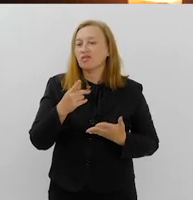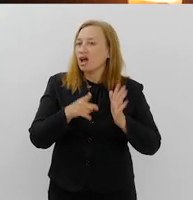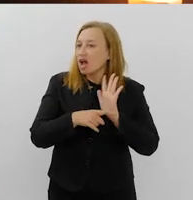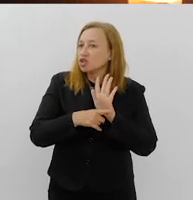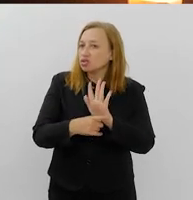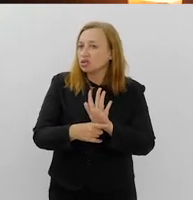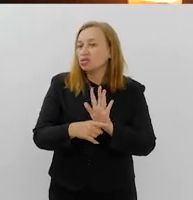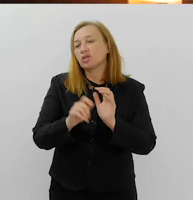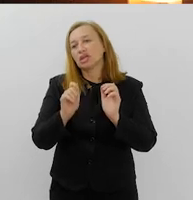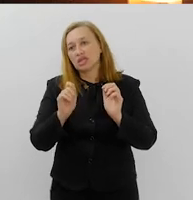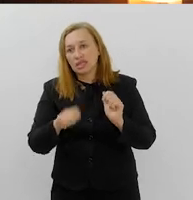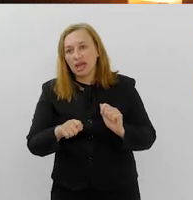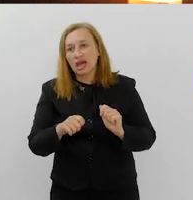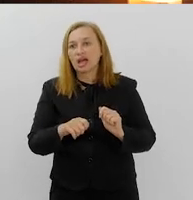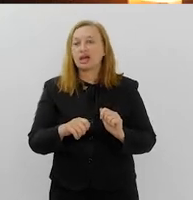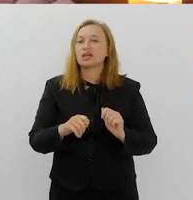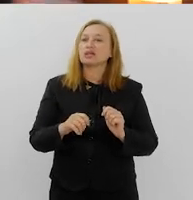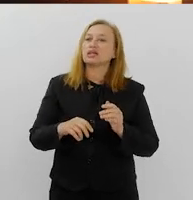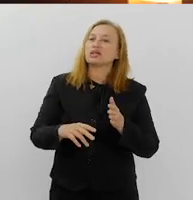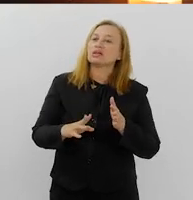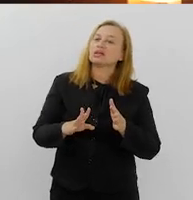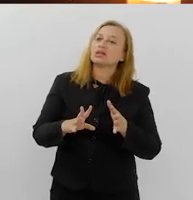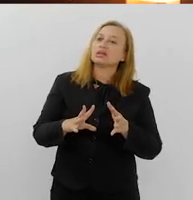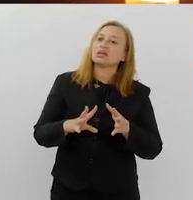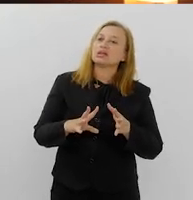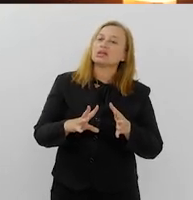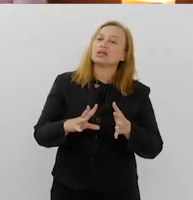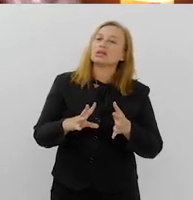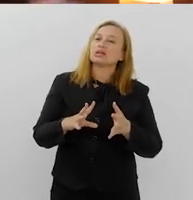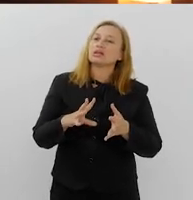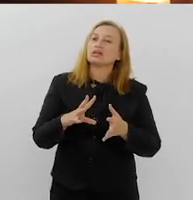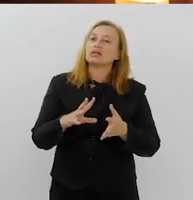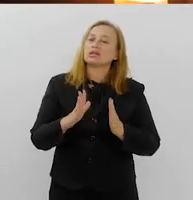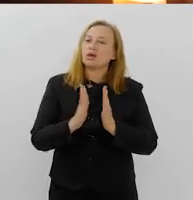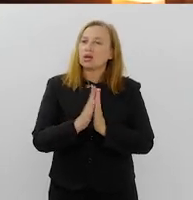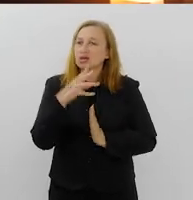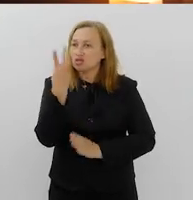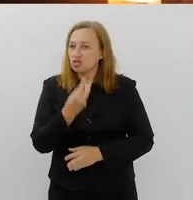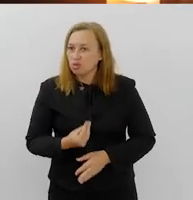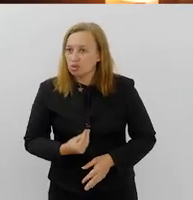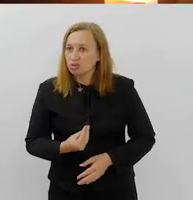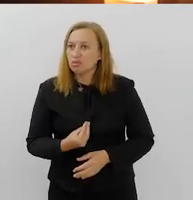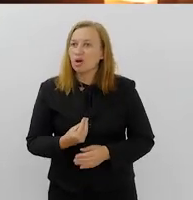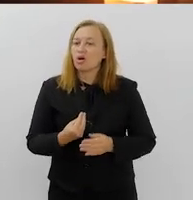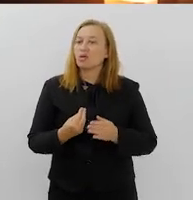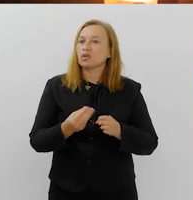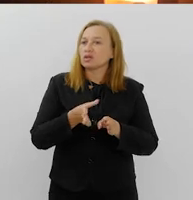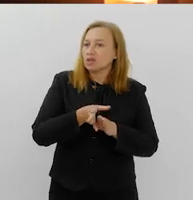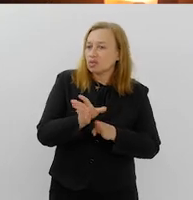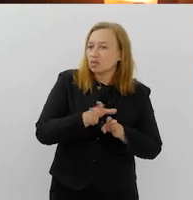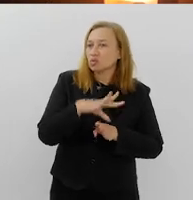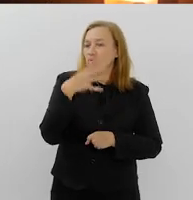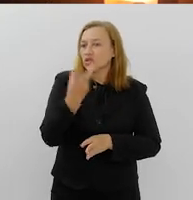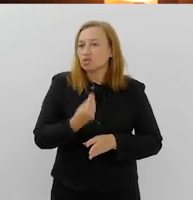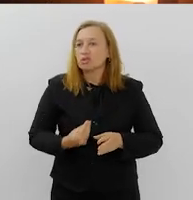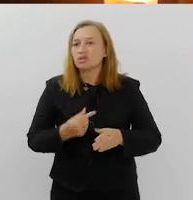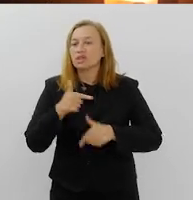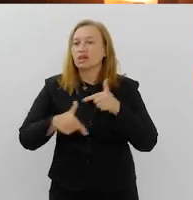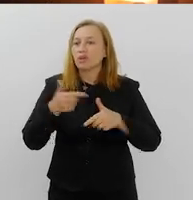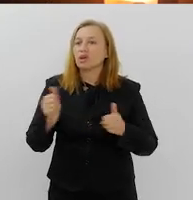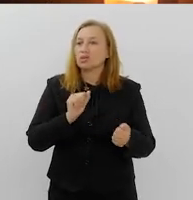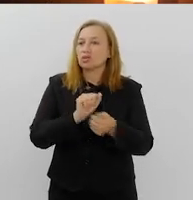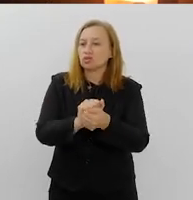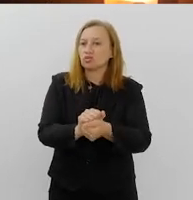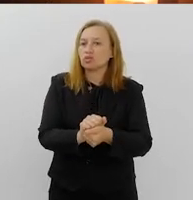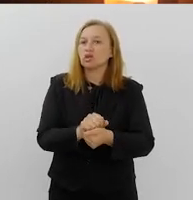vamos dizer assim, vai ajudando no que dá, nas imantações, nas cirurgias espirituais, na parte de consultas. A gente vai